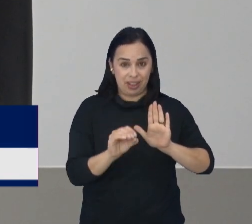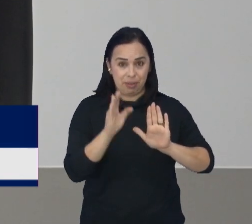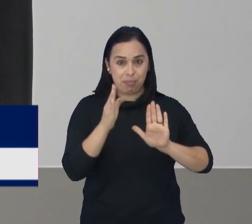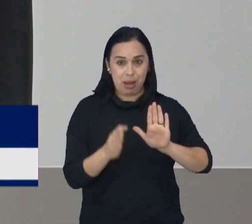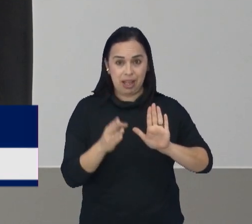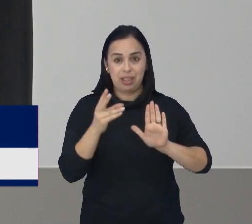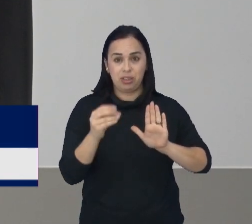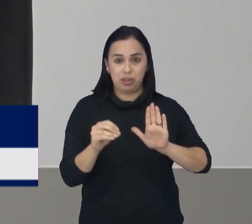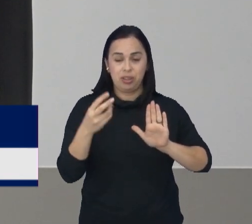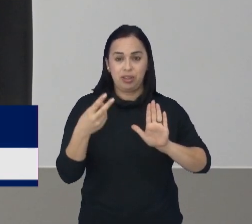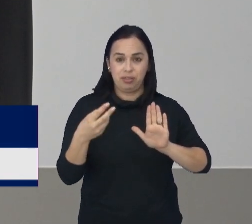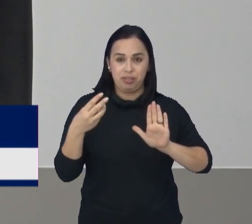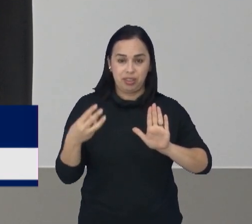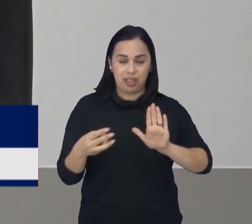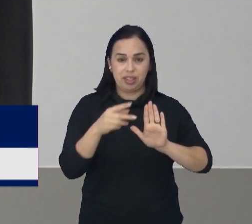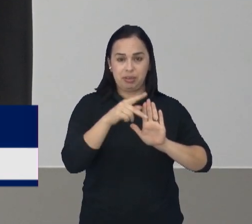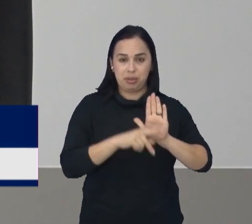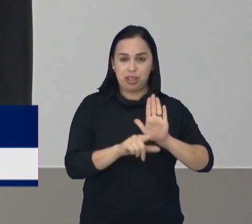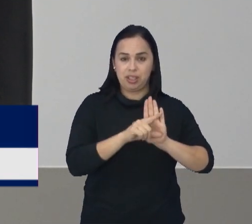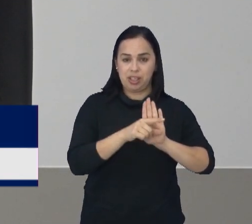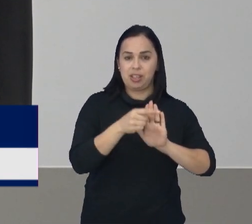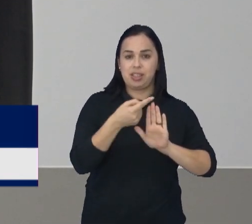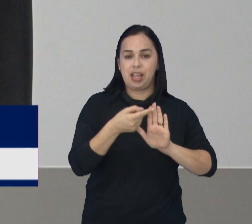3090/2023, projeto de lei número